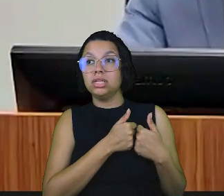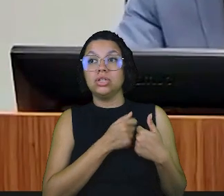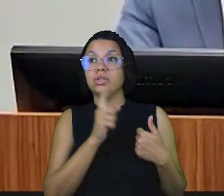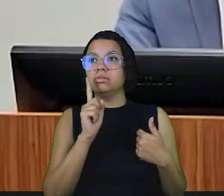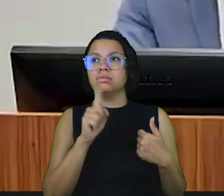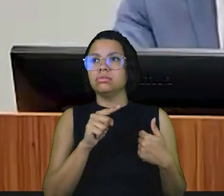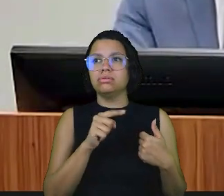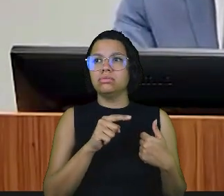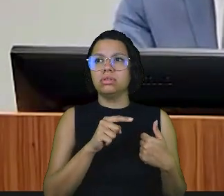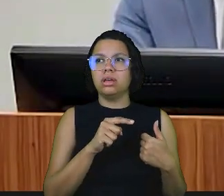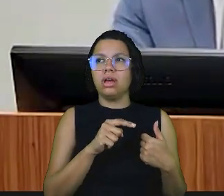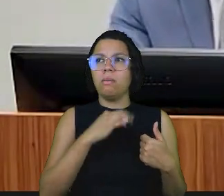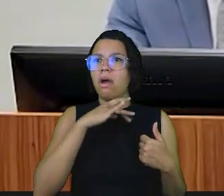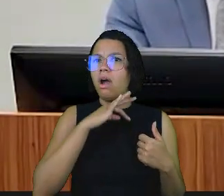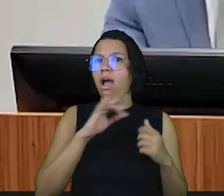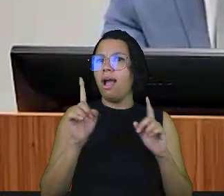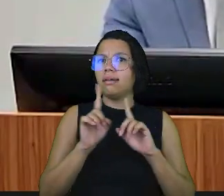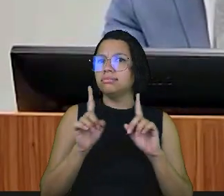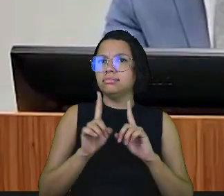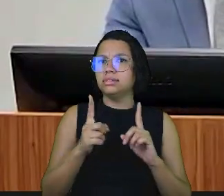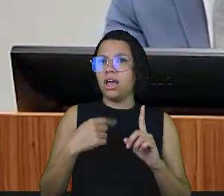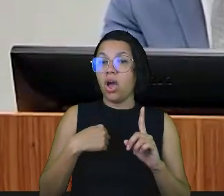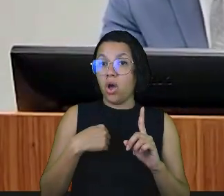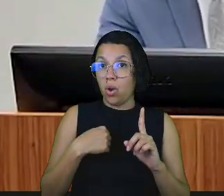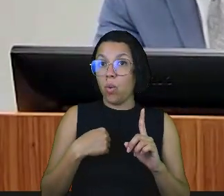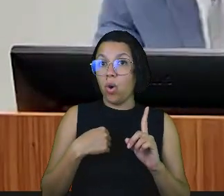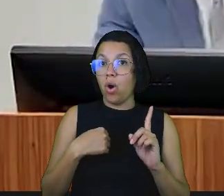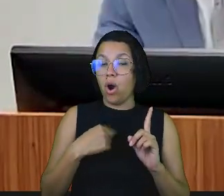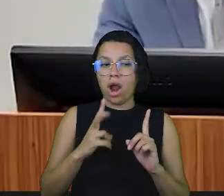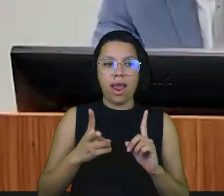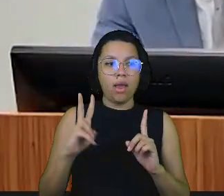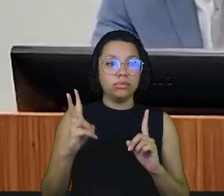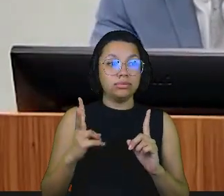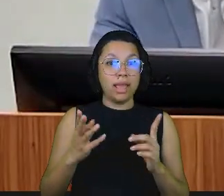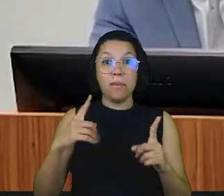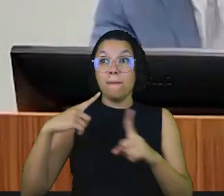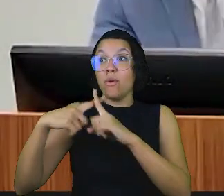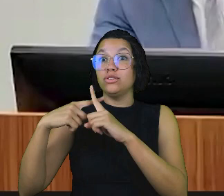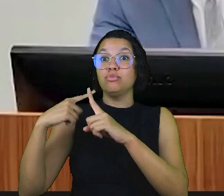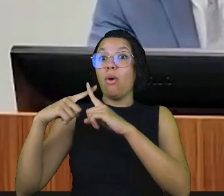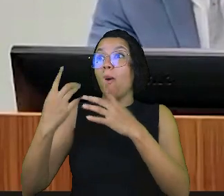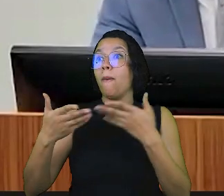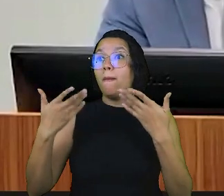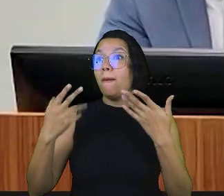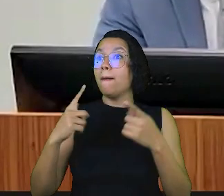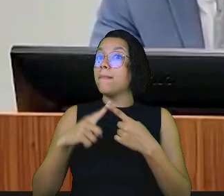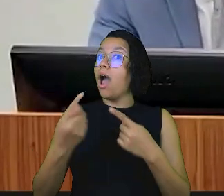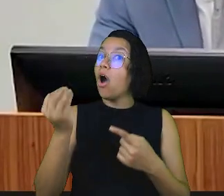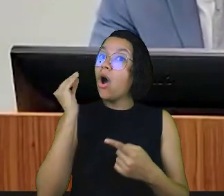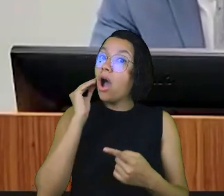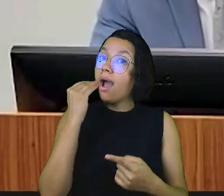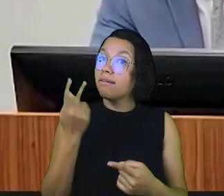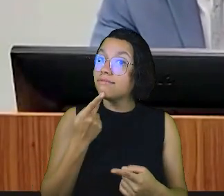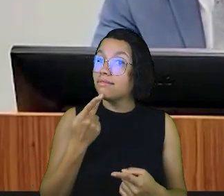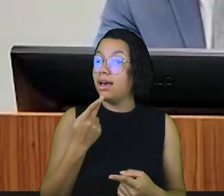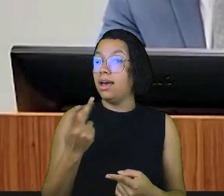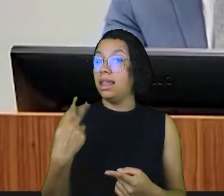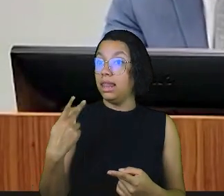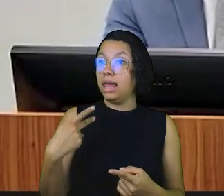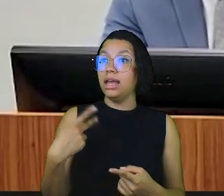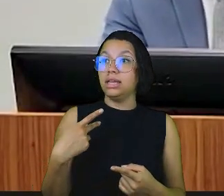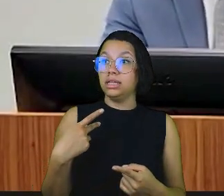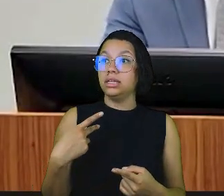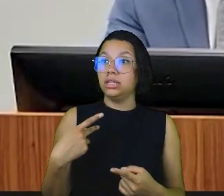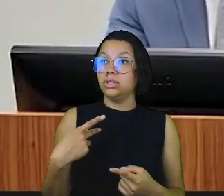bastante otimista, eu só estou tentando lhes falar que nós estamos, em termos de contencioso tributário, Renata,